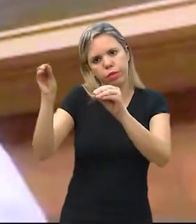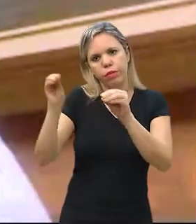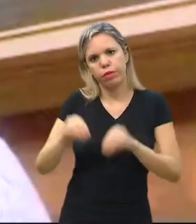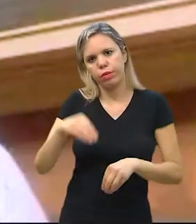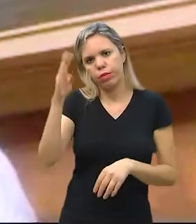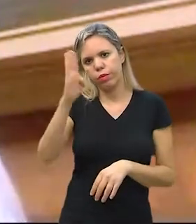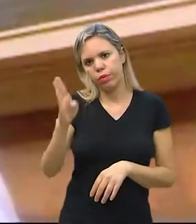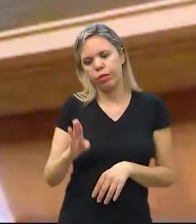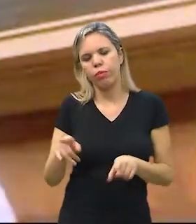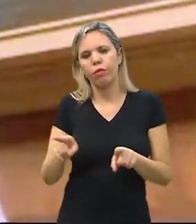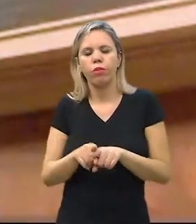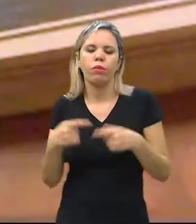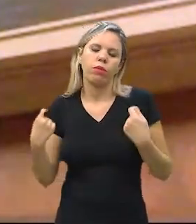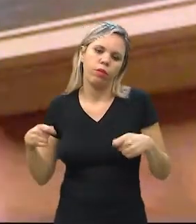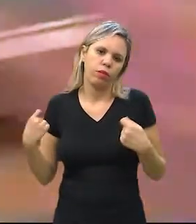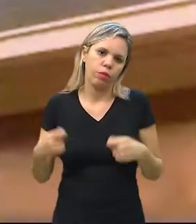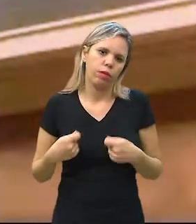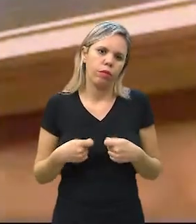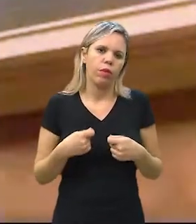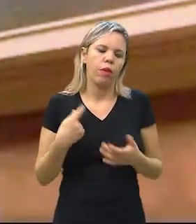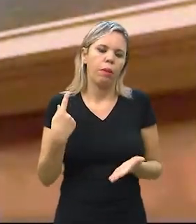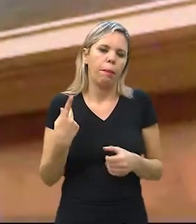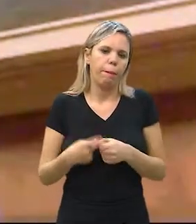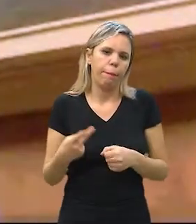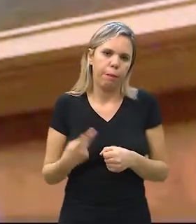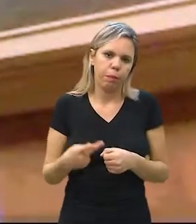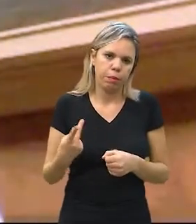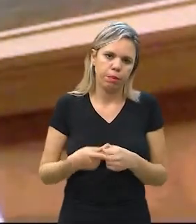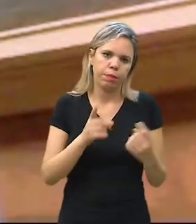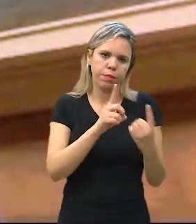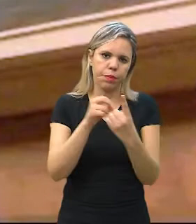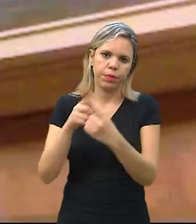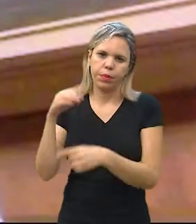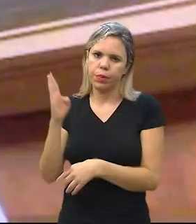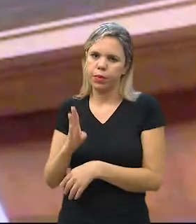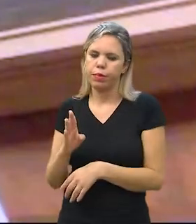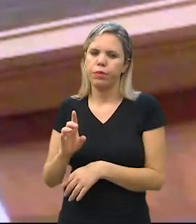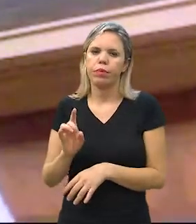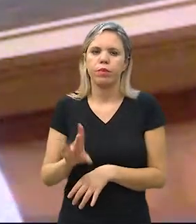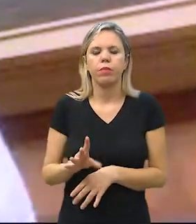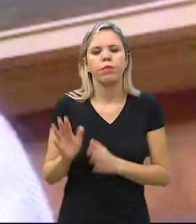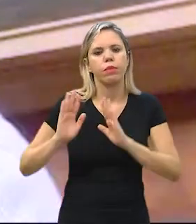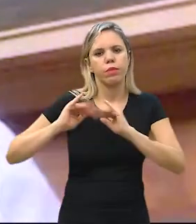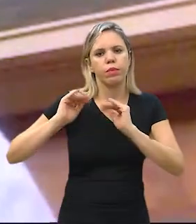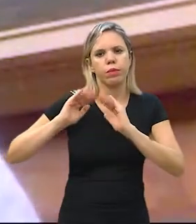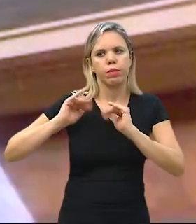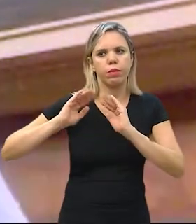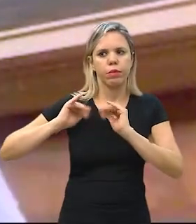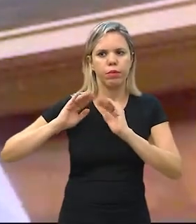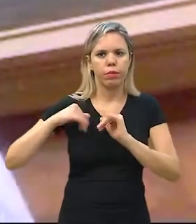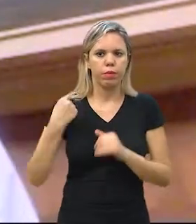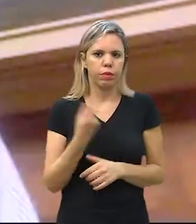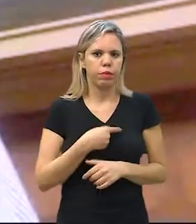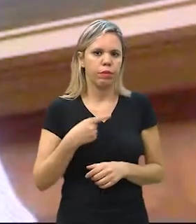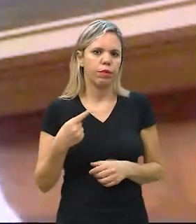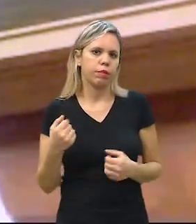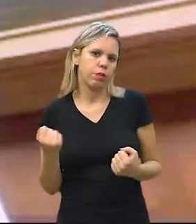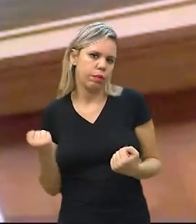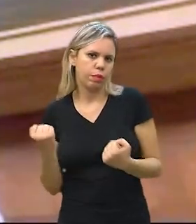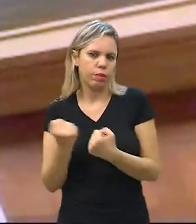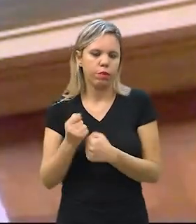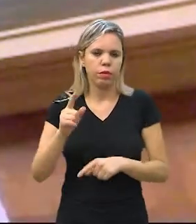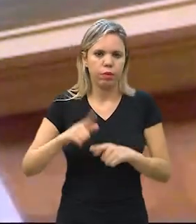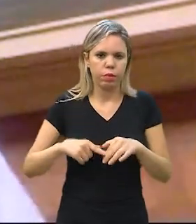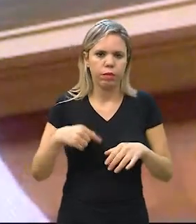estão vindo para o Brasil ou precisando de algum produto ou algum serviço solicitar através da nossa